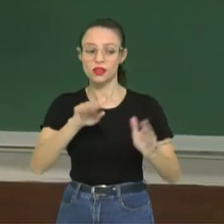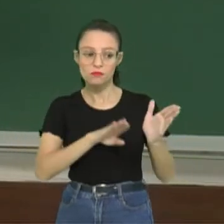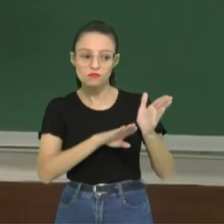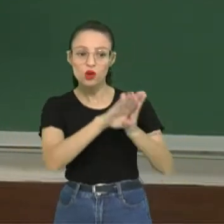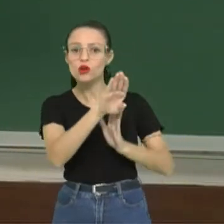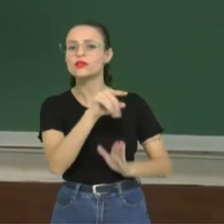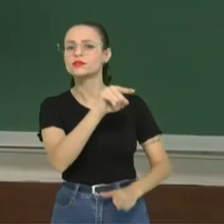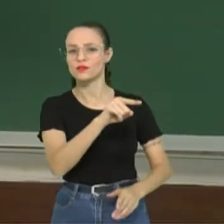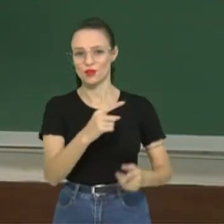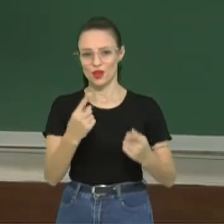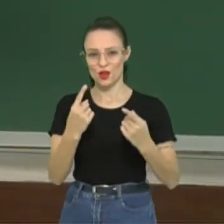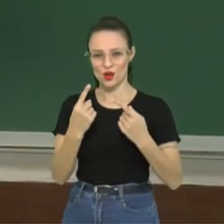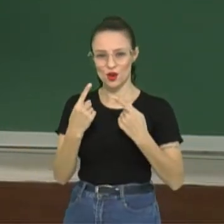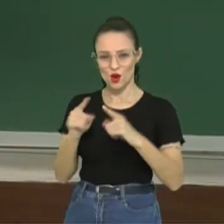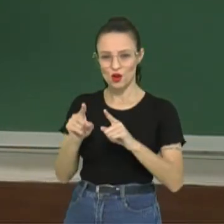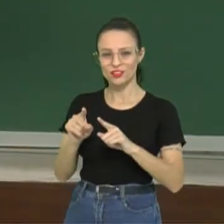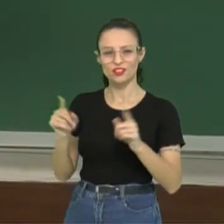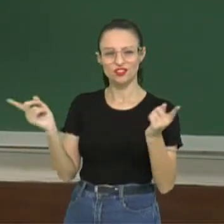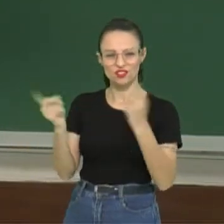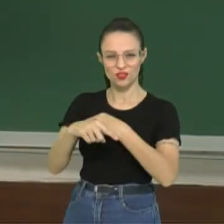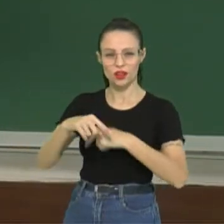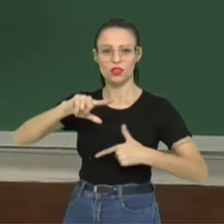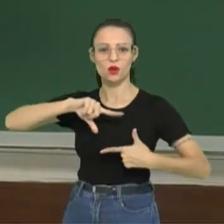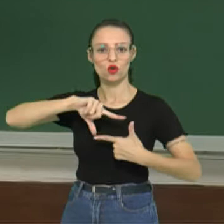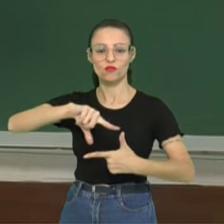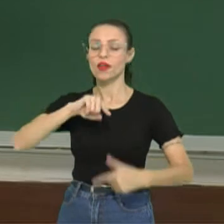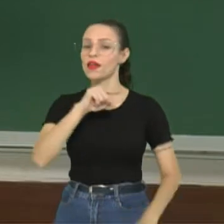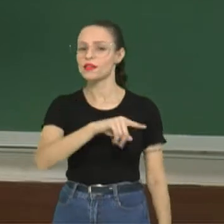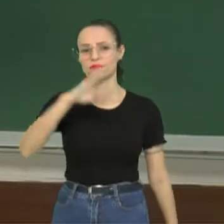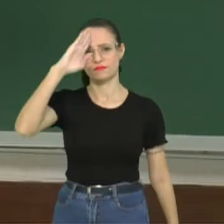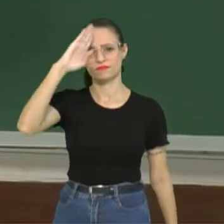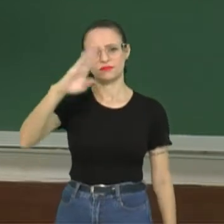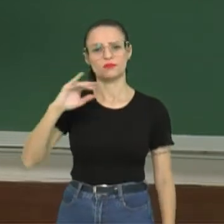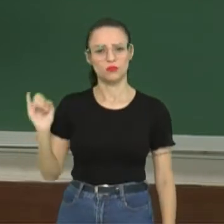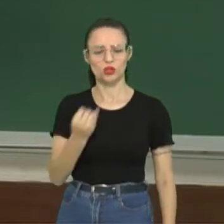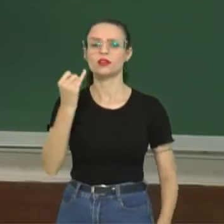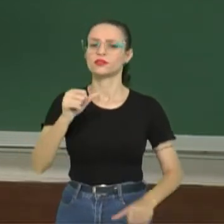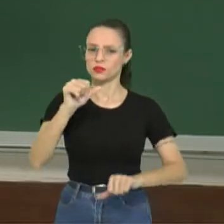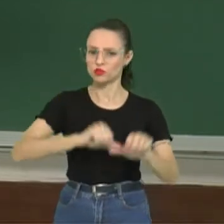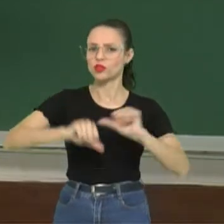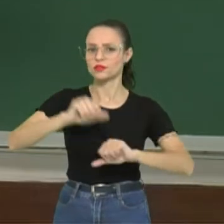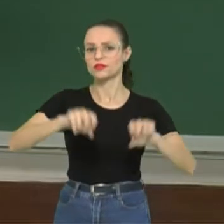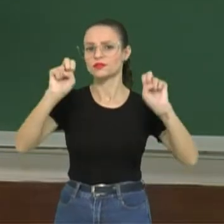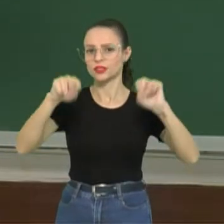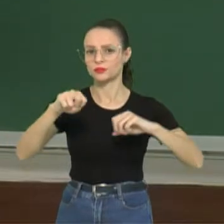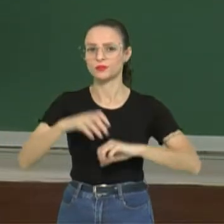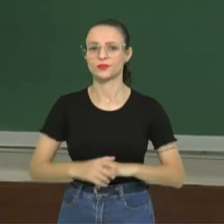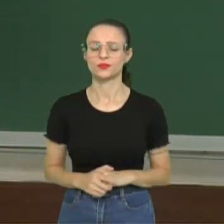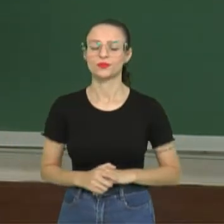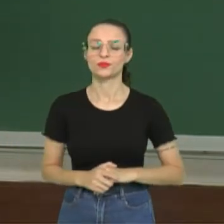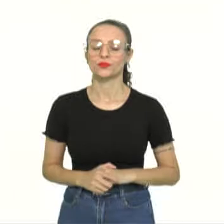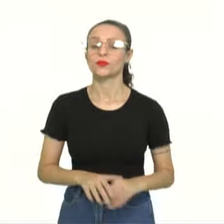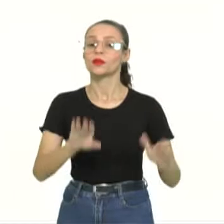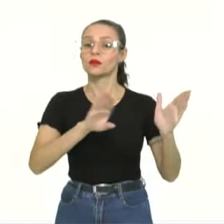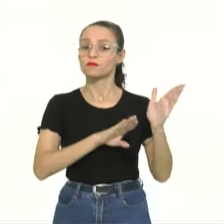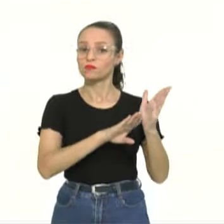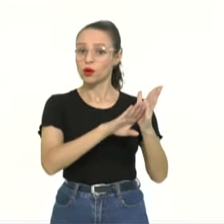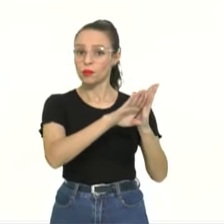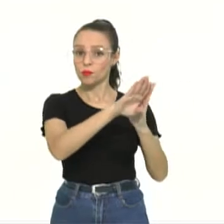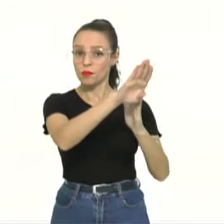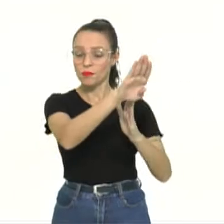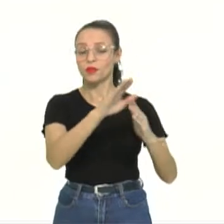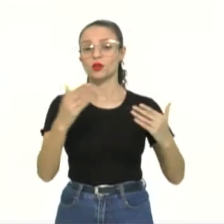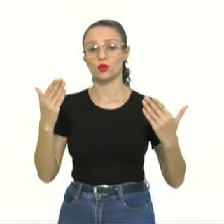os progressistas ao contrário dos conservadores é essencial é necessária e importante o progressismo